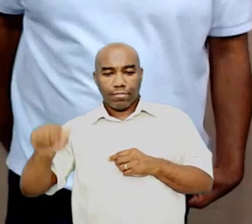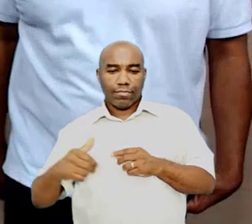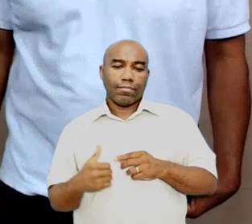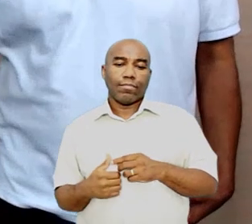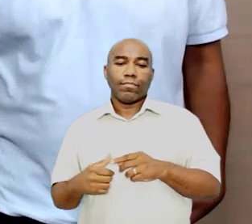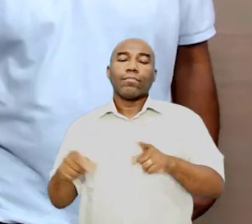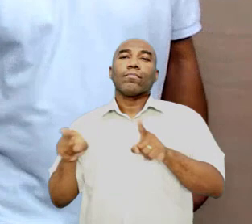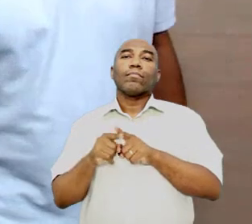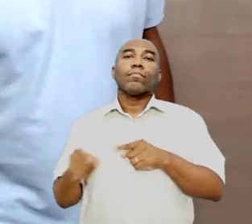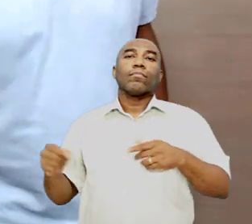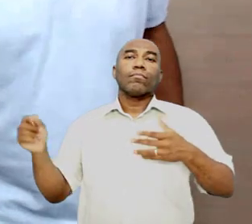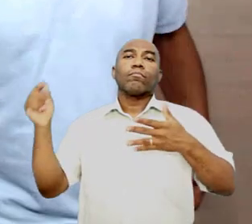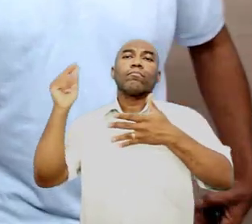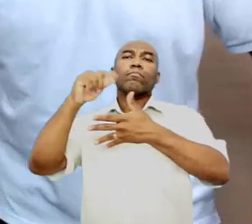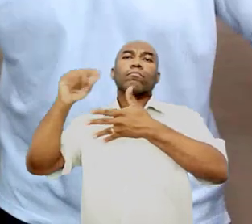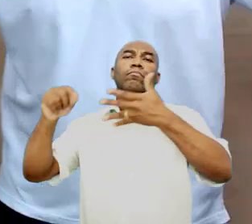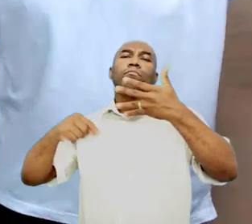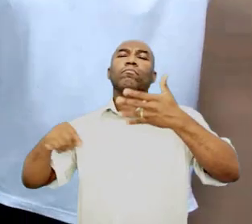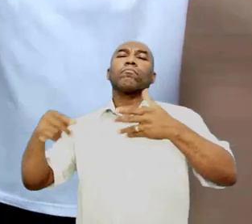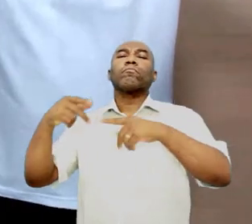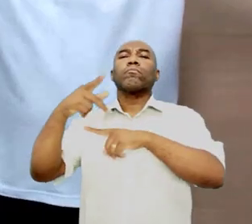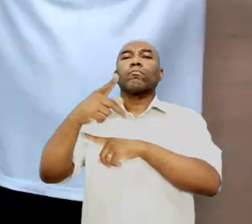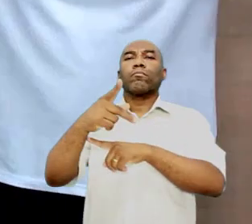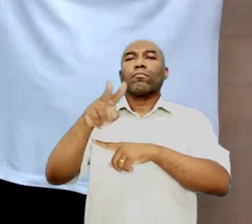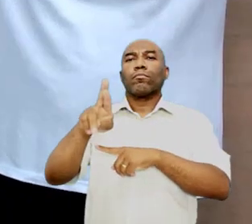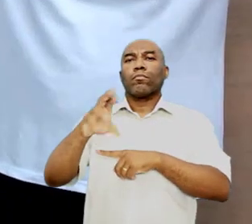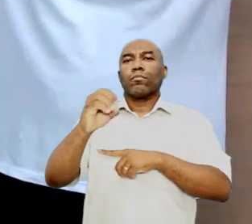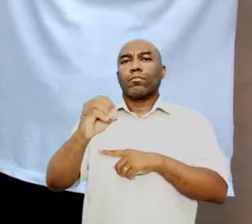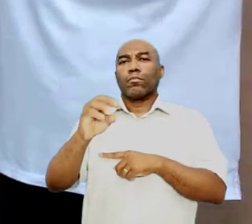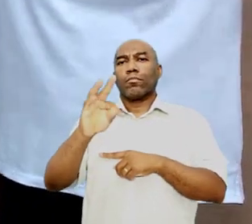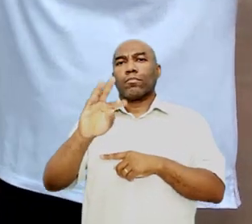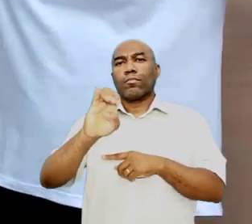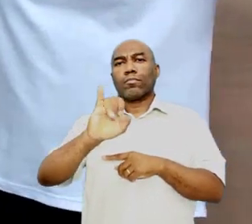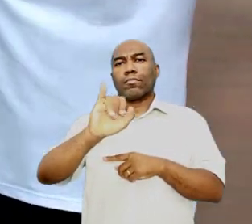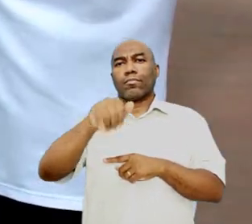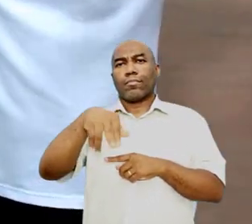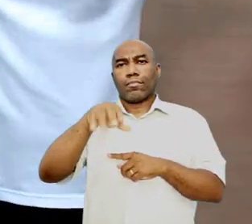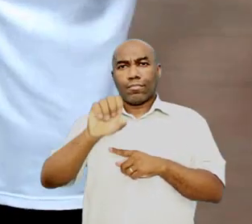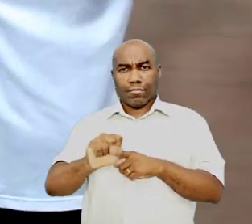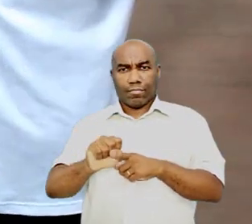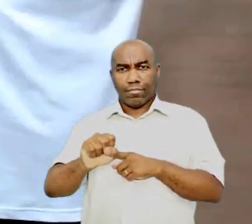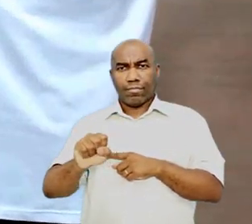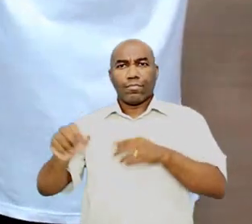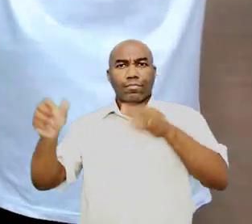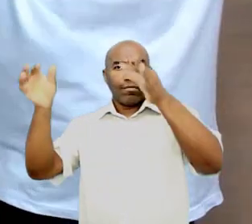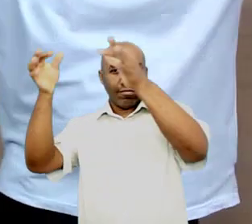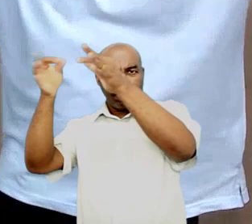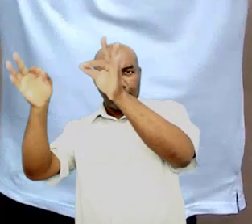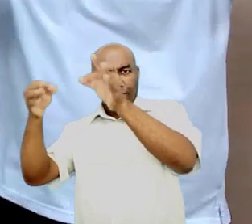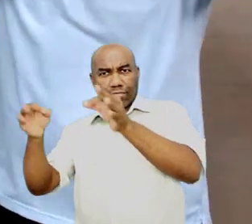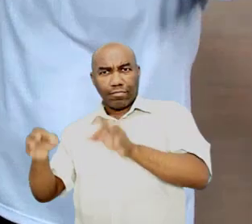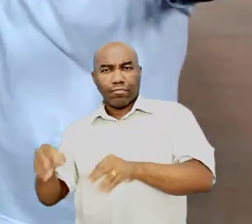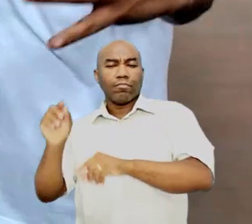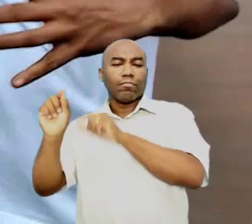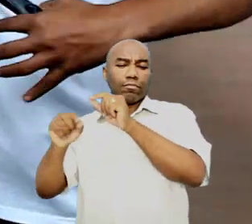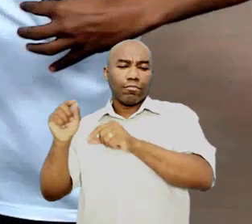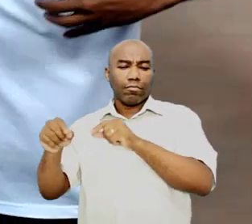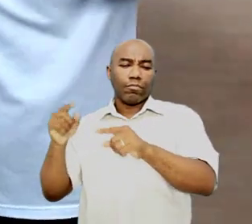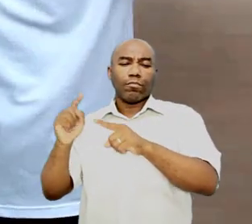Proteínas estruturais são proteínas na qual o vírus ele tem que pegar,